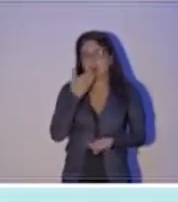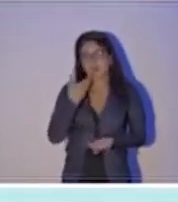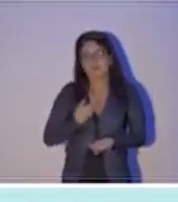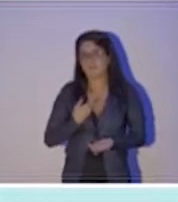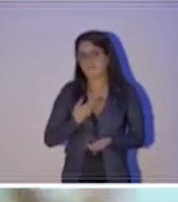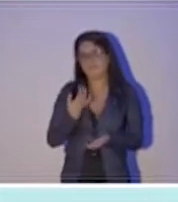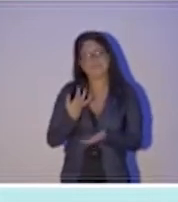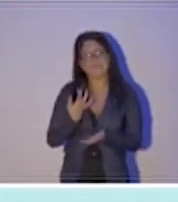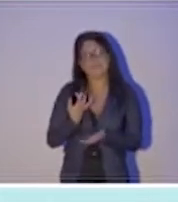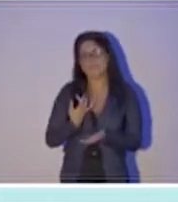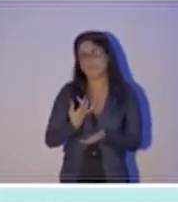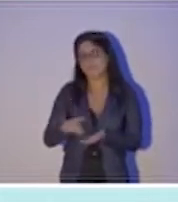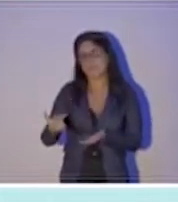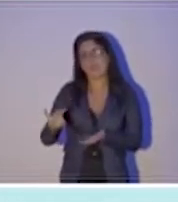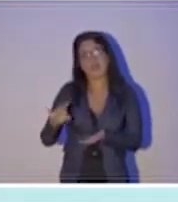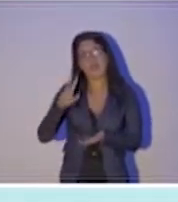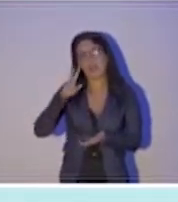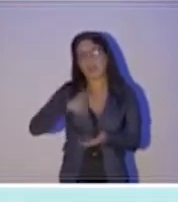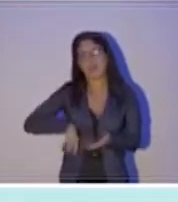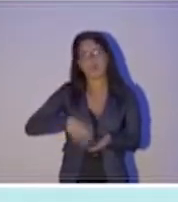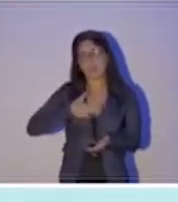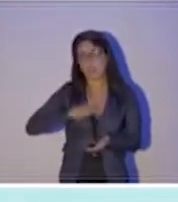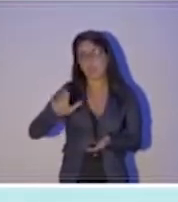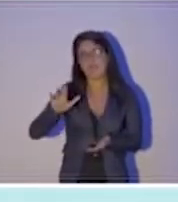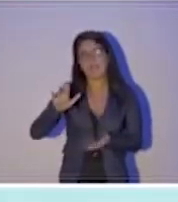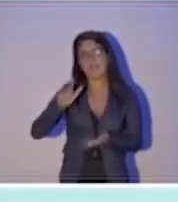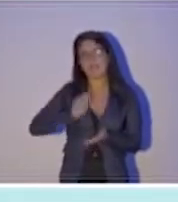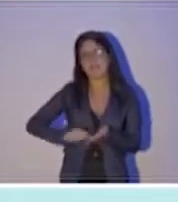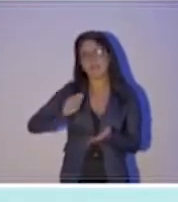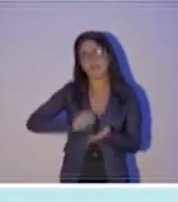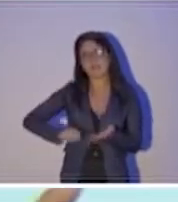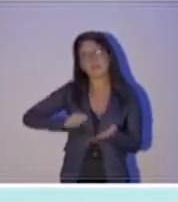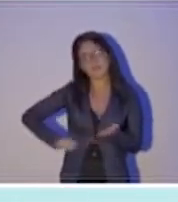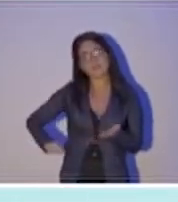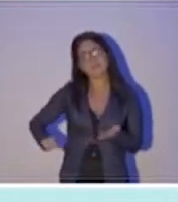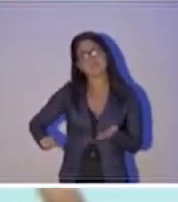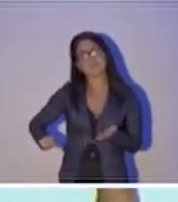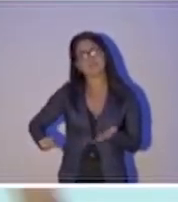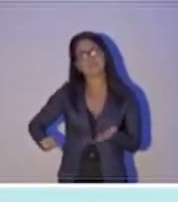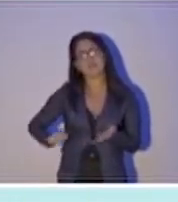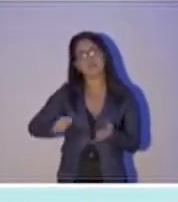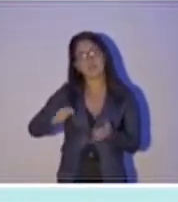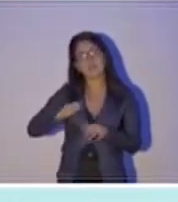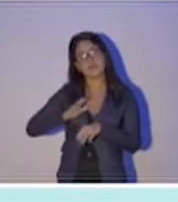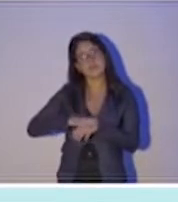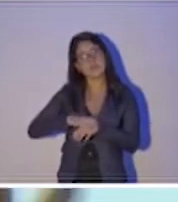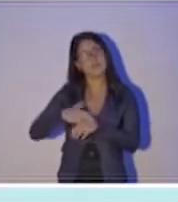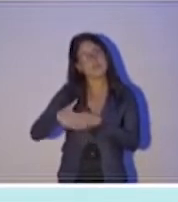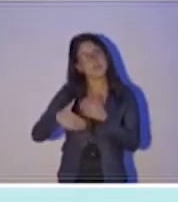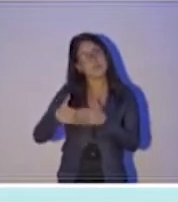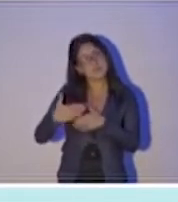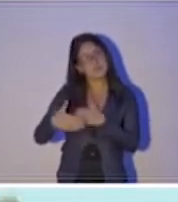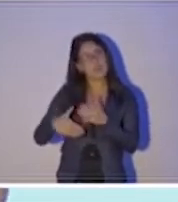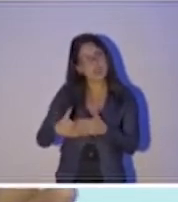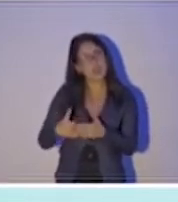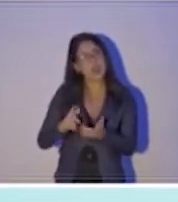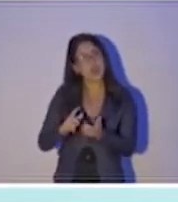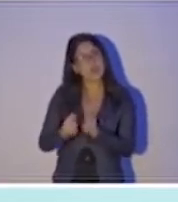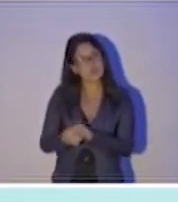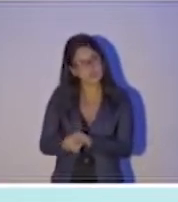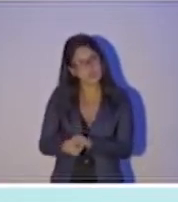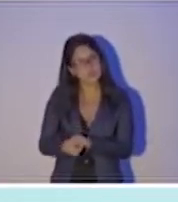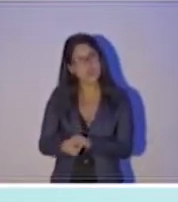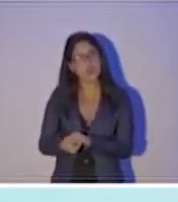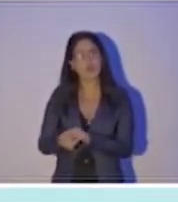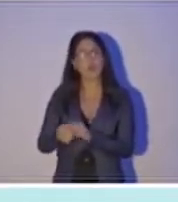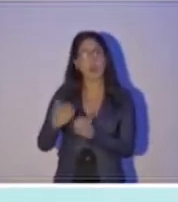de ler, não gostava muito de escrever, e depois que a gente passou por esse período de adaptação,